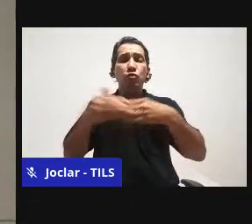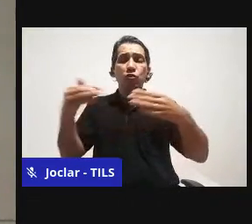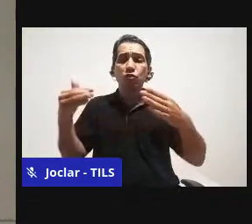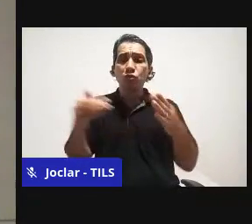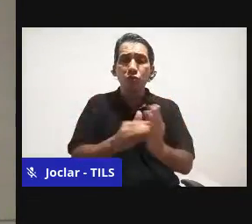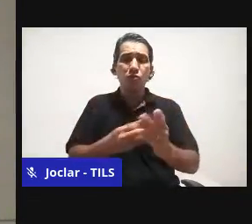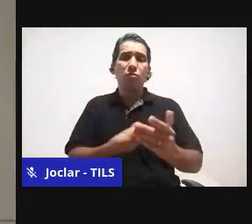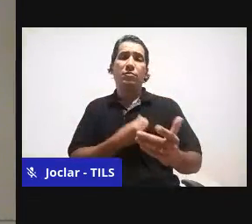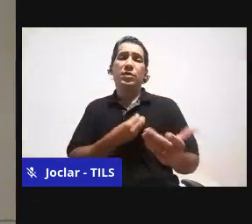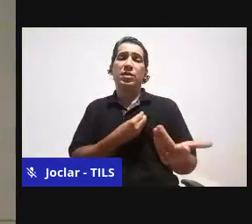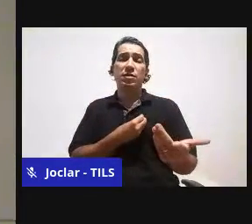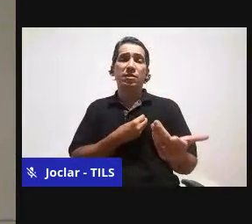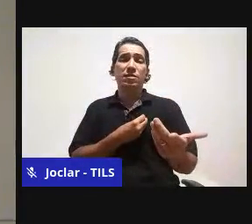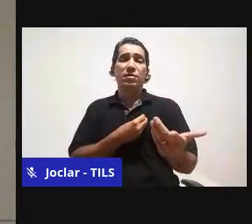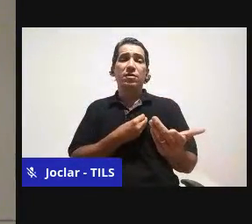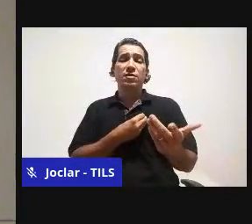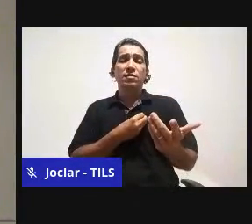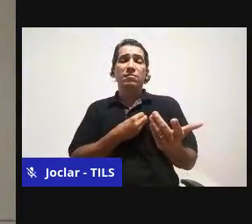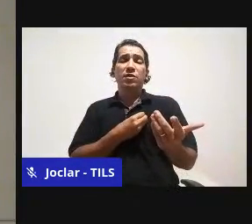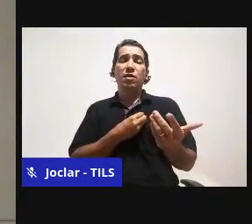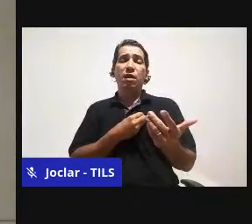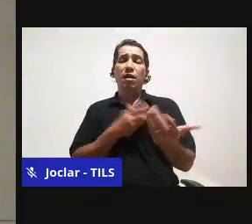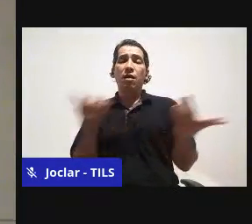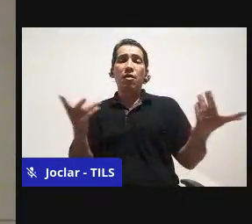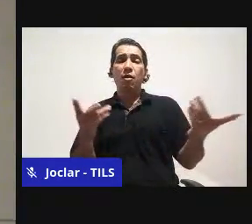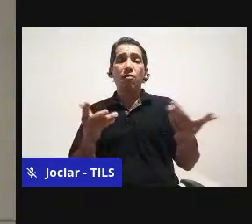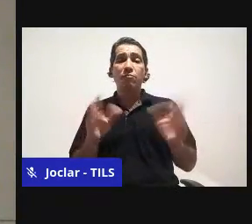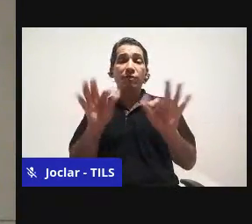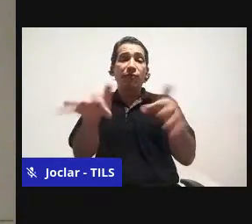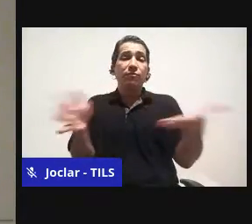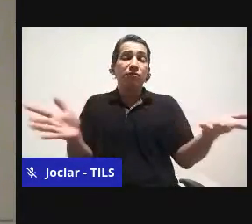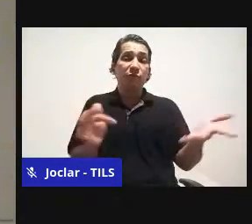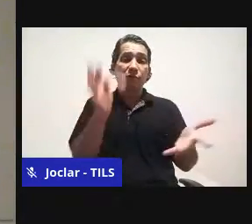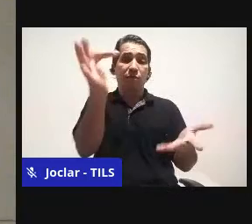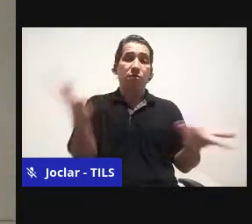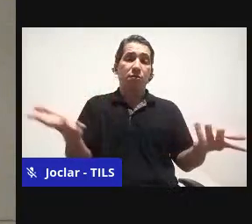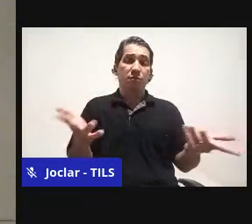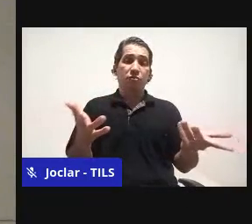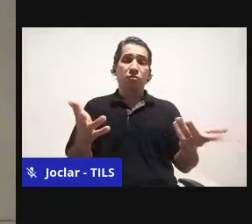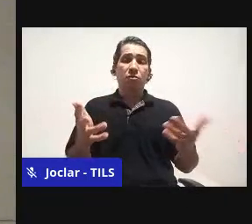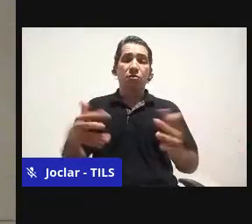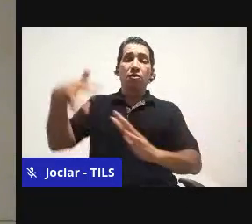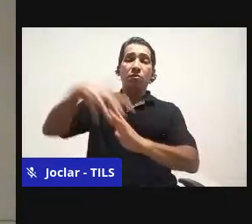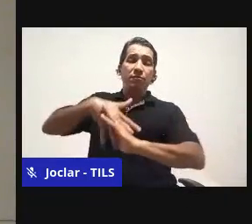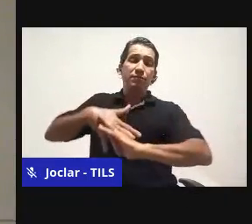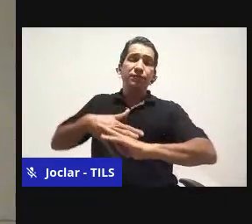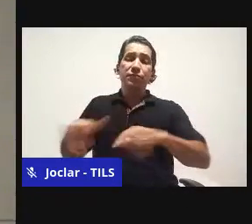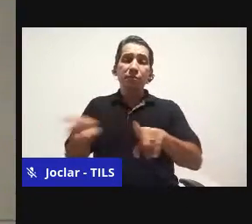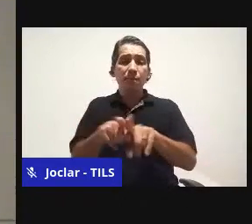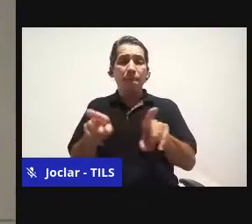Aquela universidade que nós conhecemos, que teve como, sobretudo, digamos